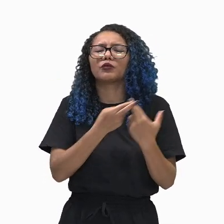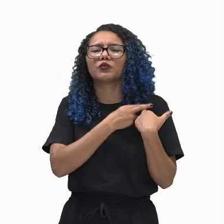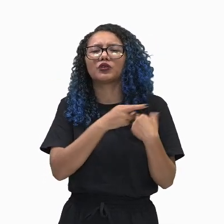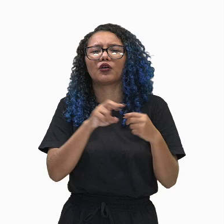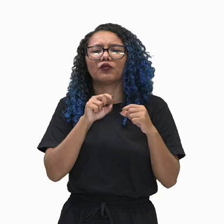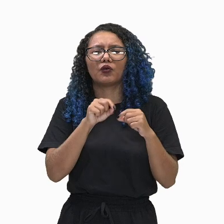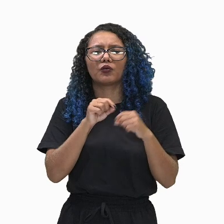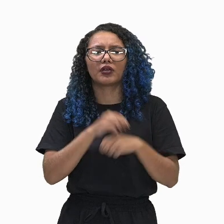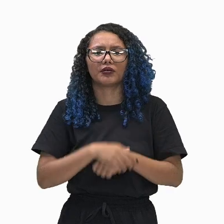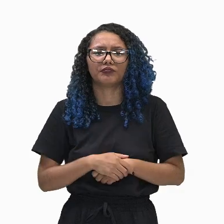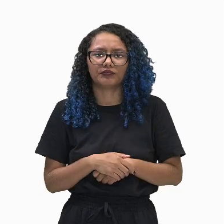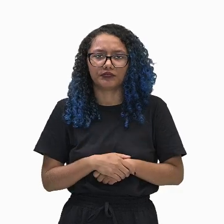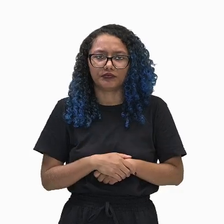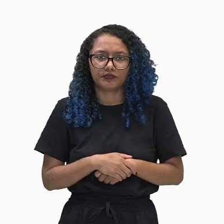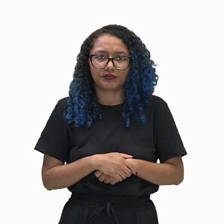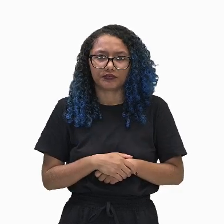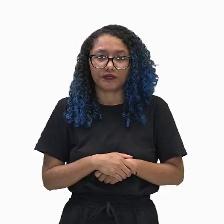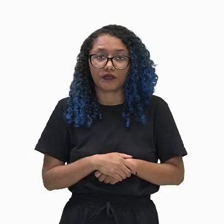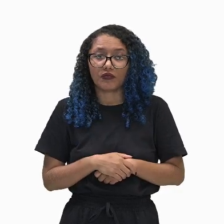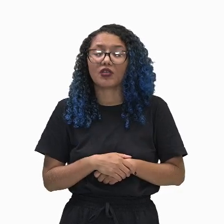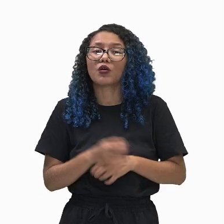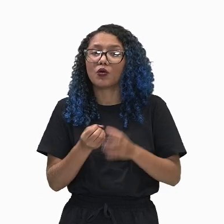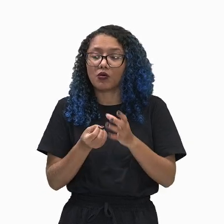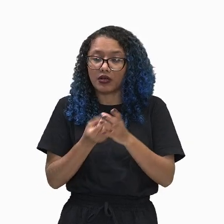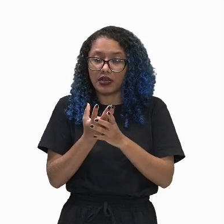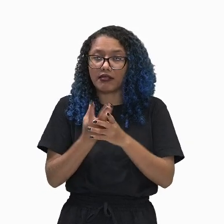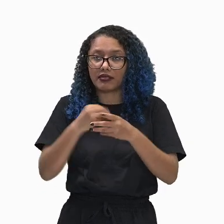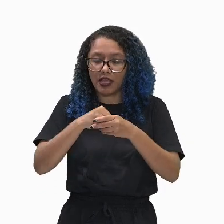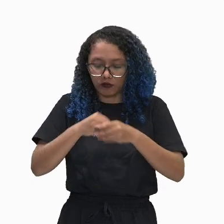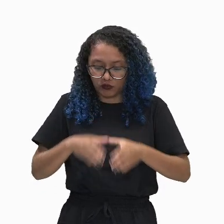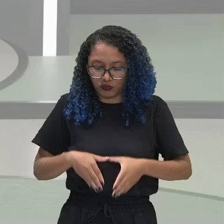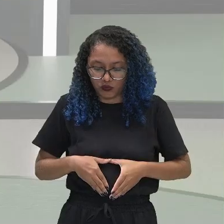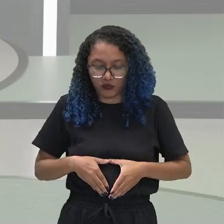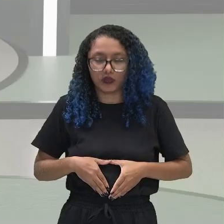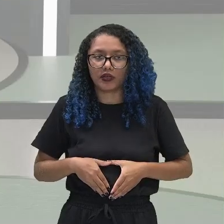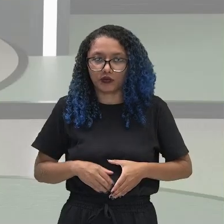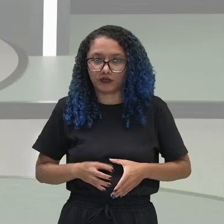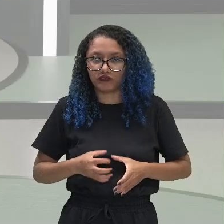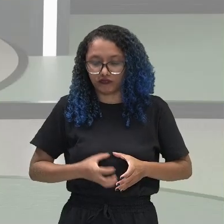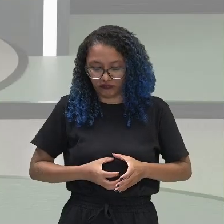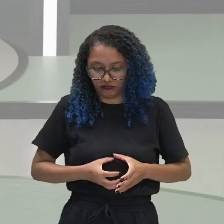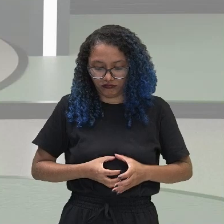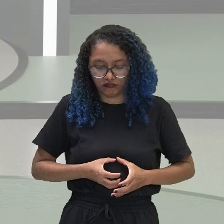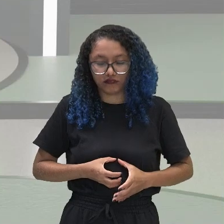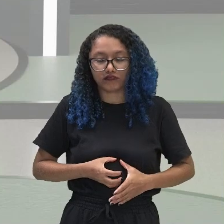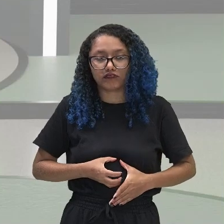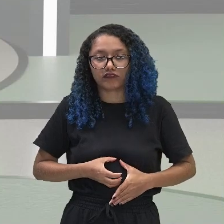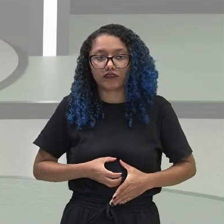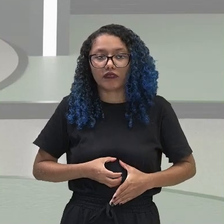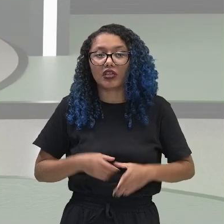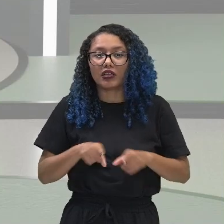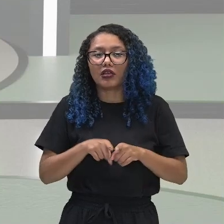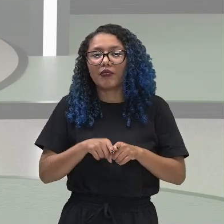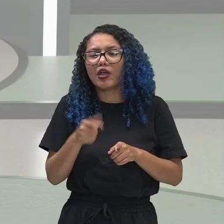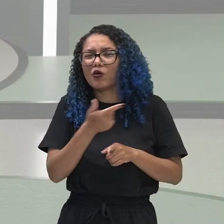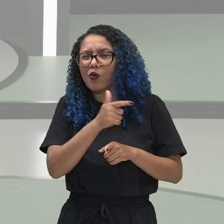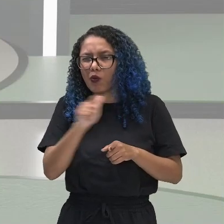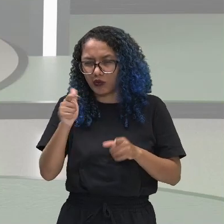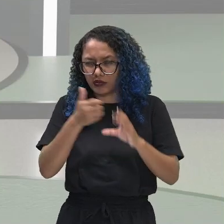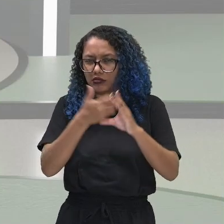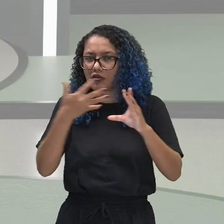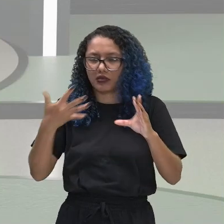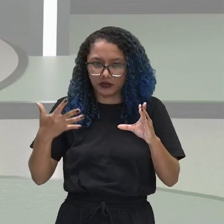útero e pela formação das microvilosidades. Então, nós vimos aí as funções